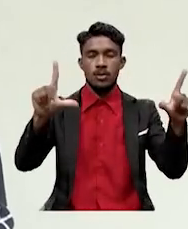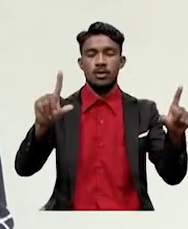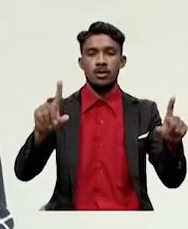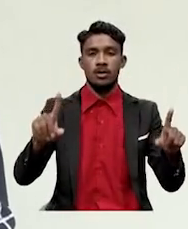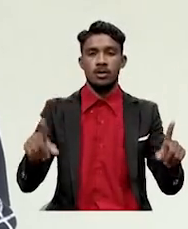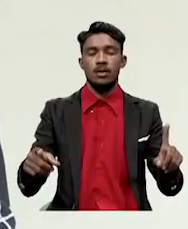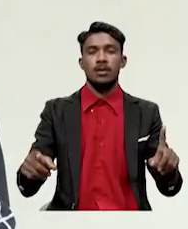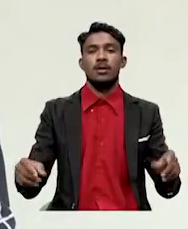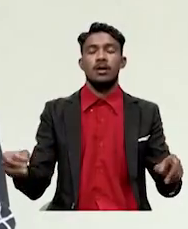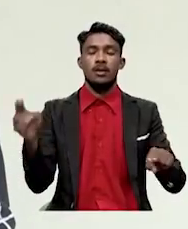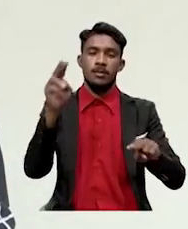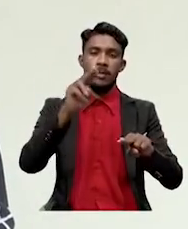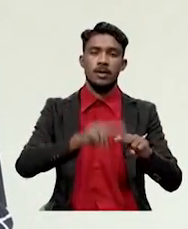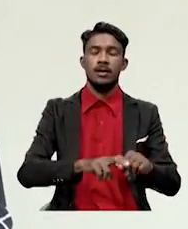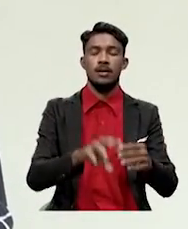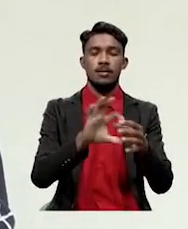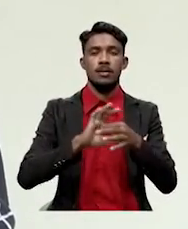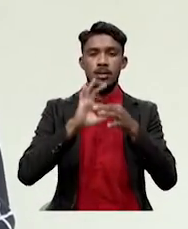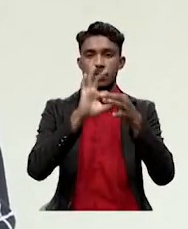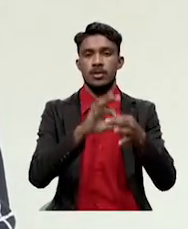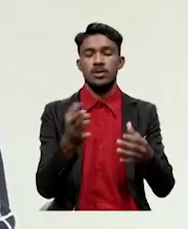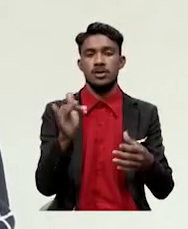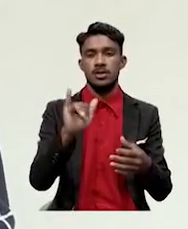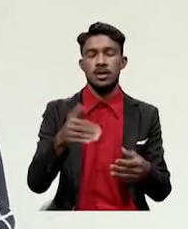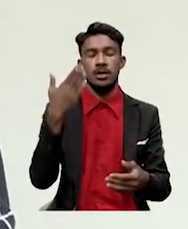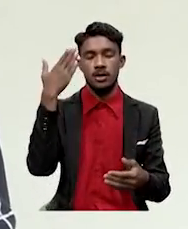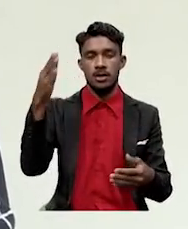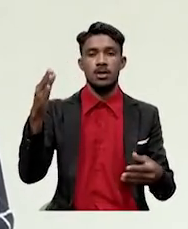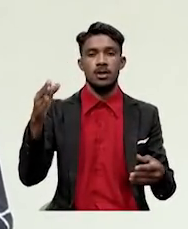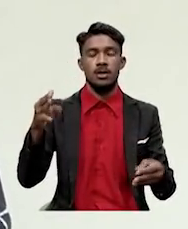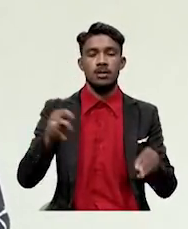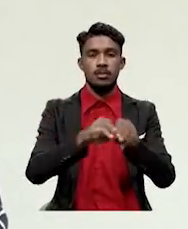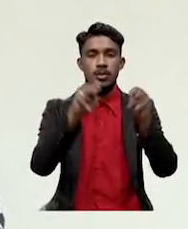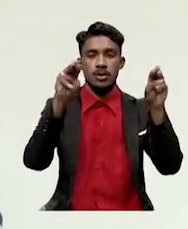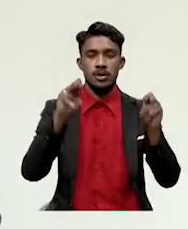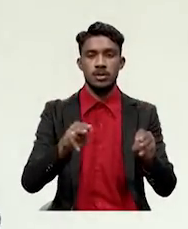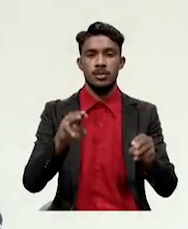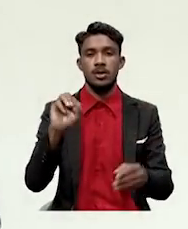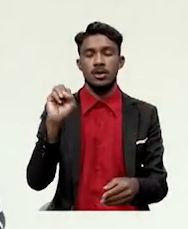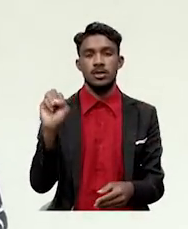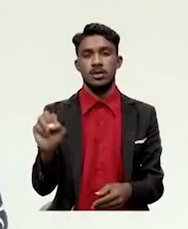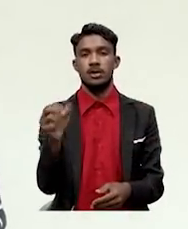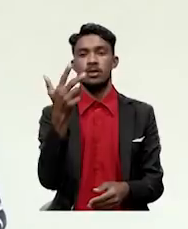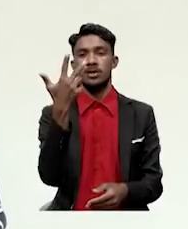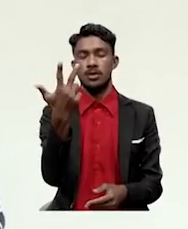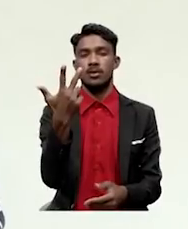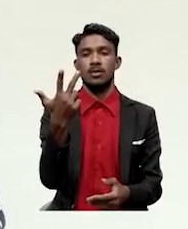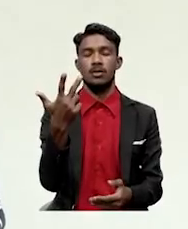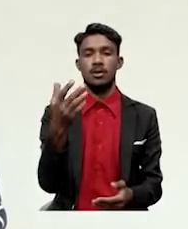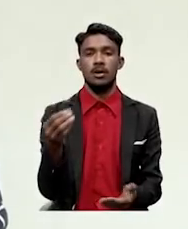mais estrutura sira e municípios se nulo recentolo agora aumenta tá na